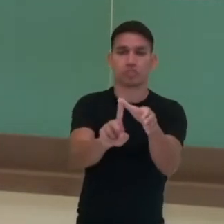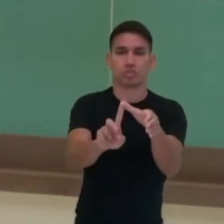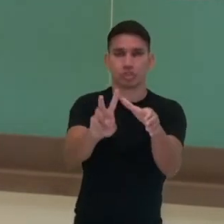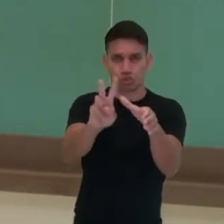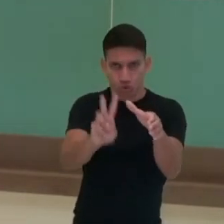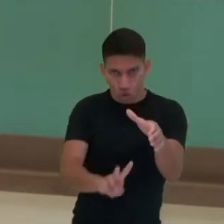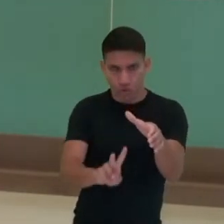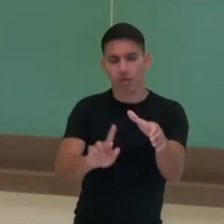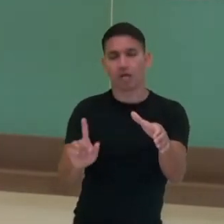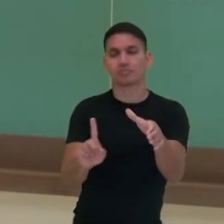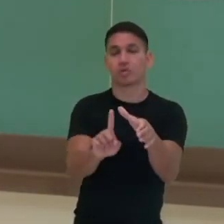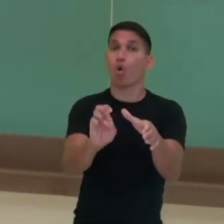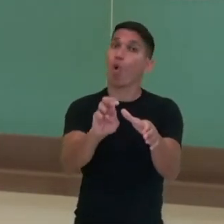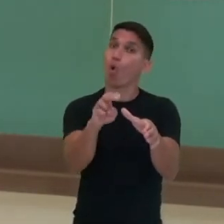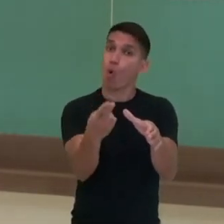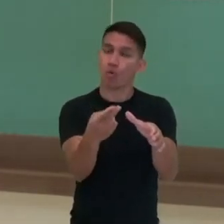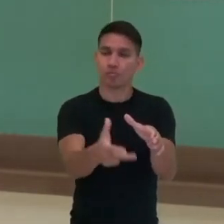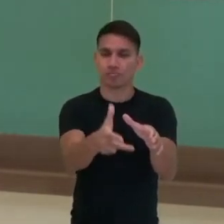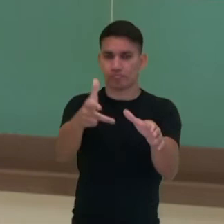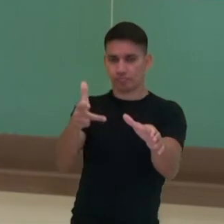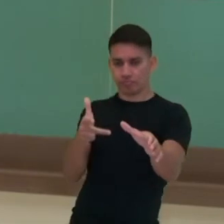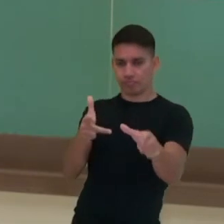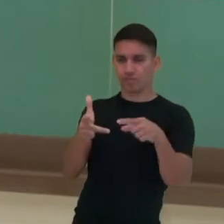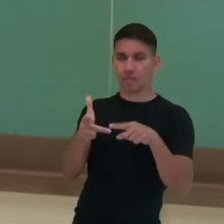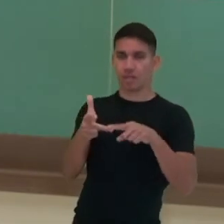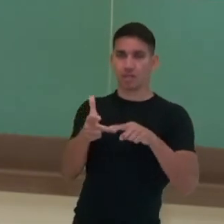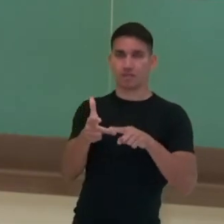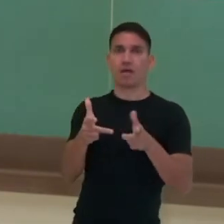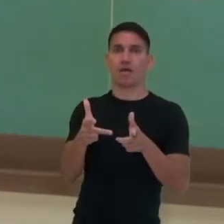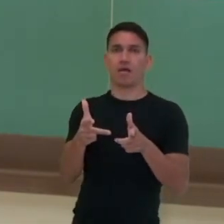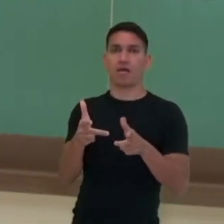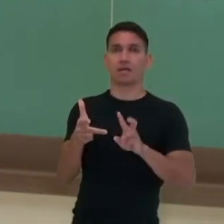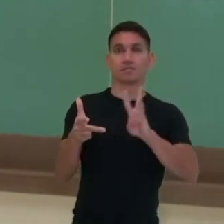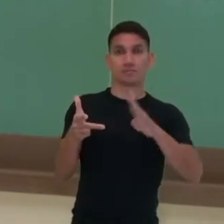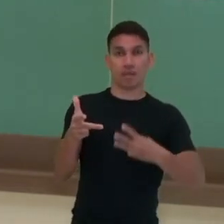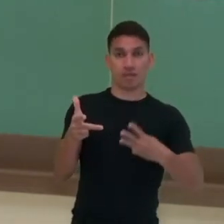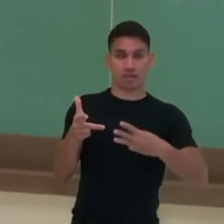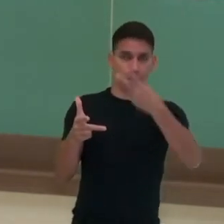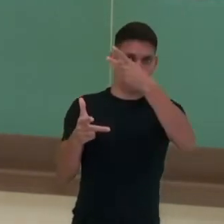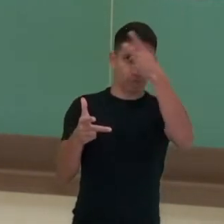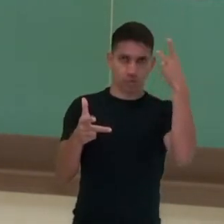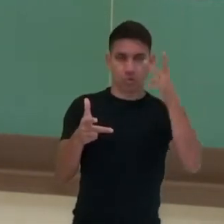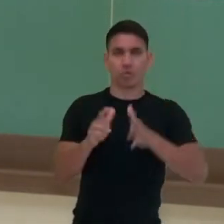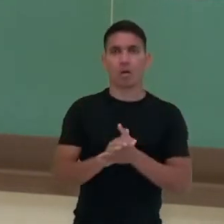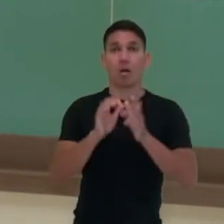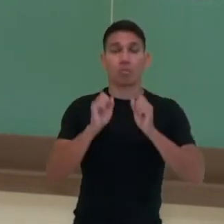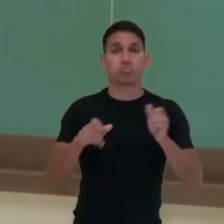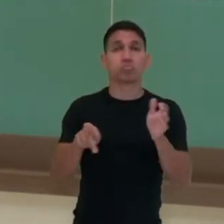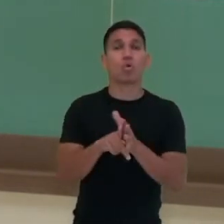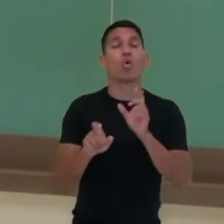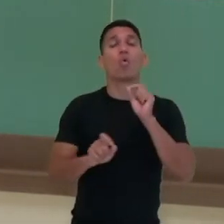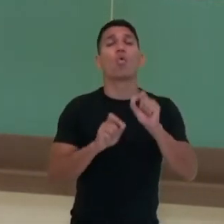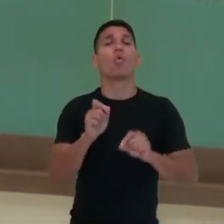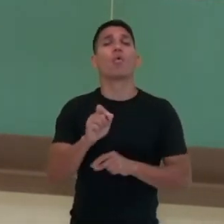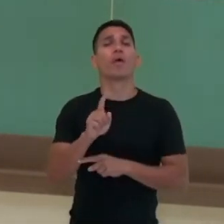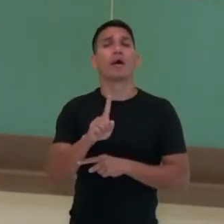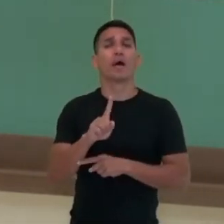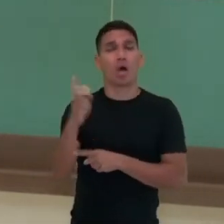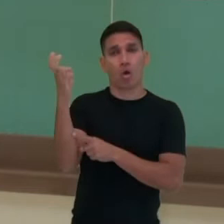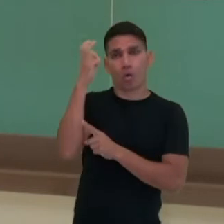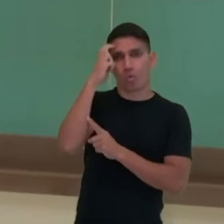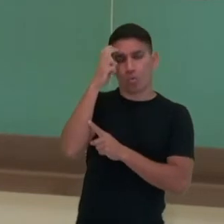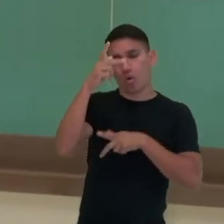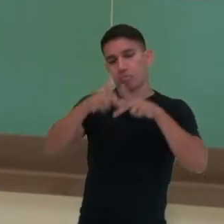quando o narrador é observador, tá? Faz parte da cultura popular, tá? Apresenta